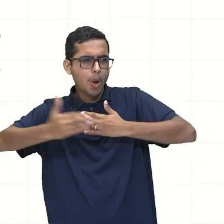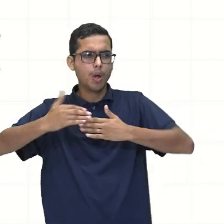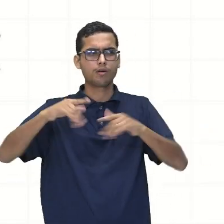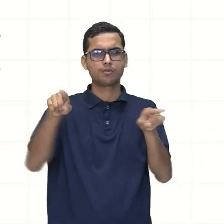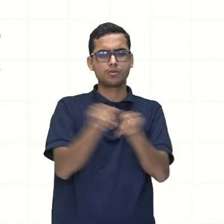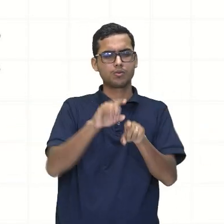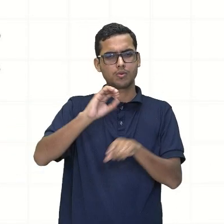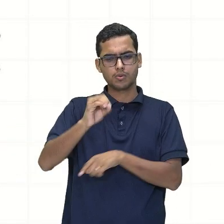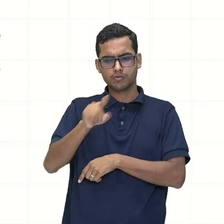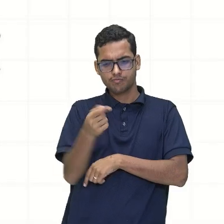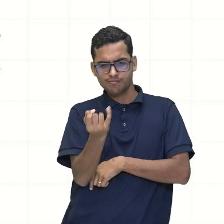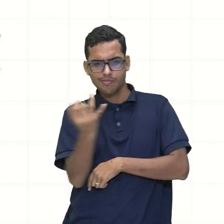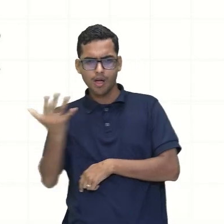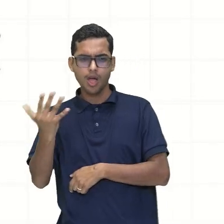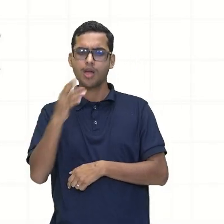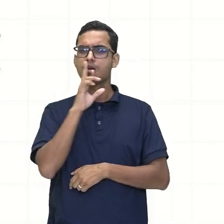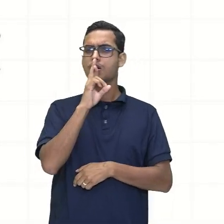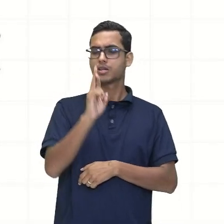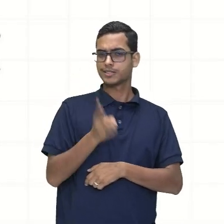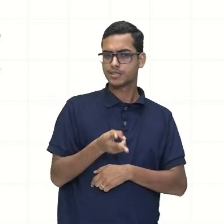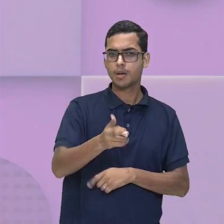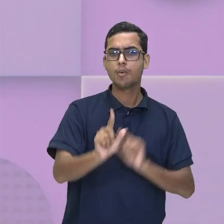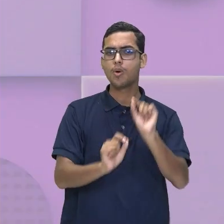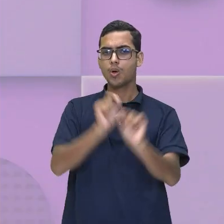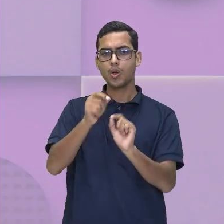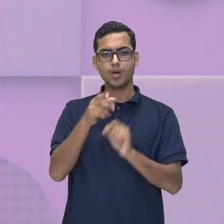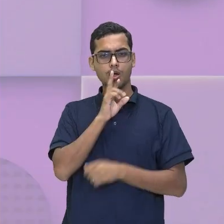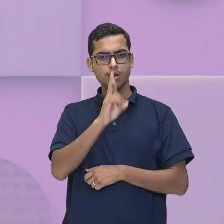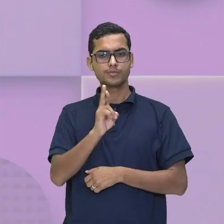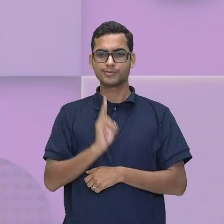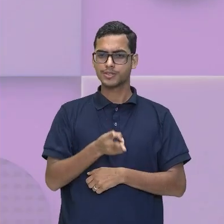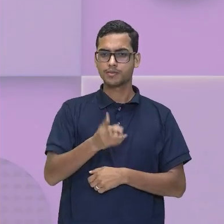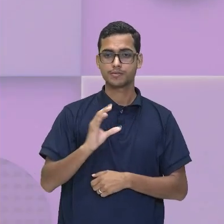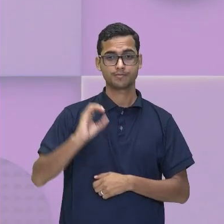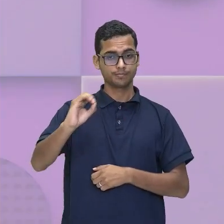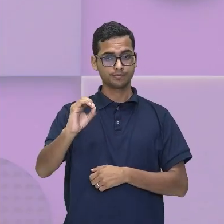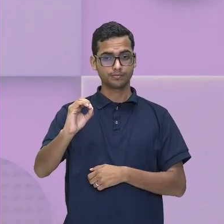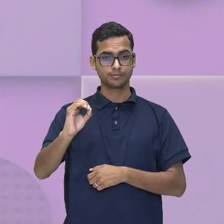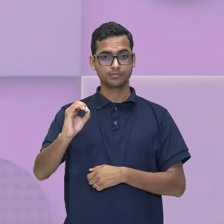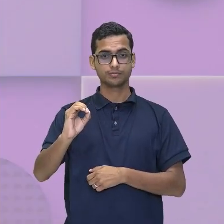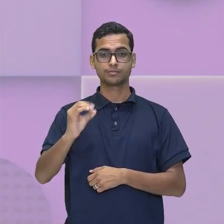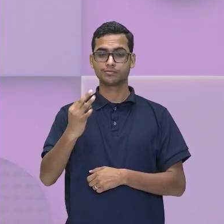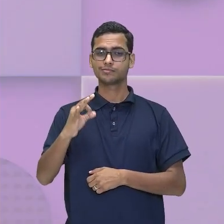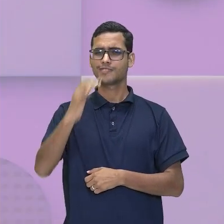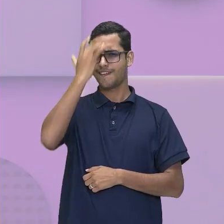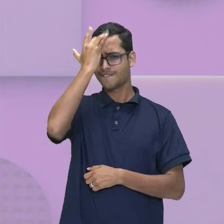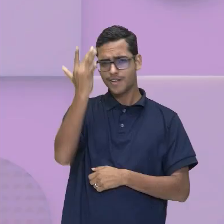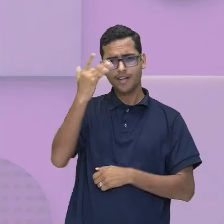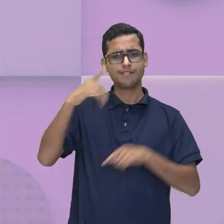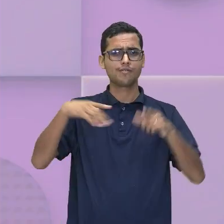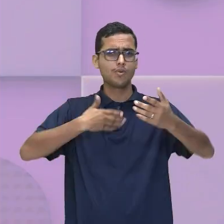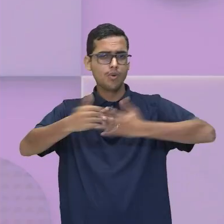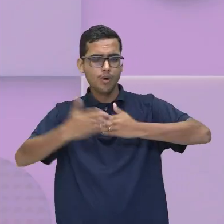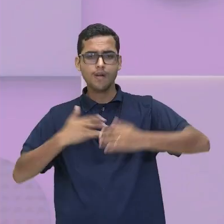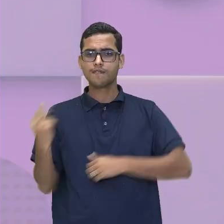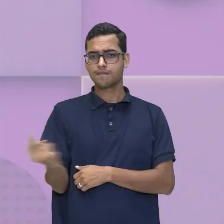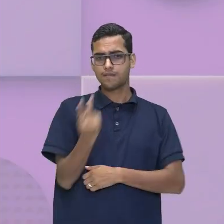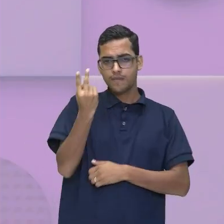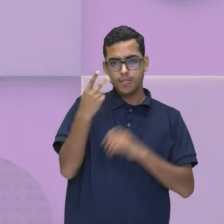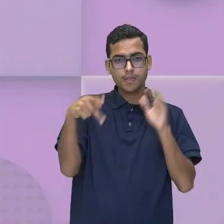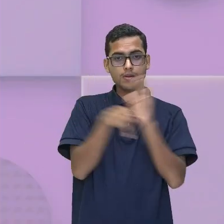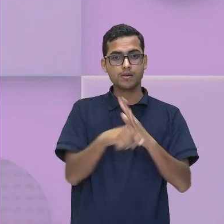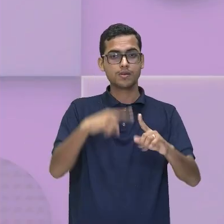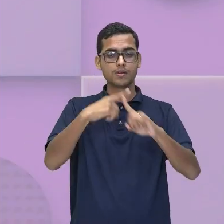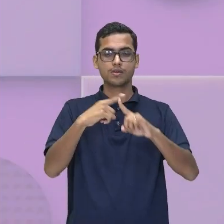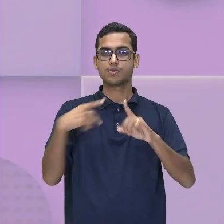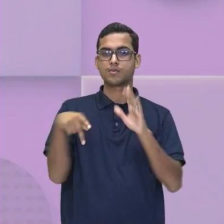decimal, o resultado sempre vai dar 0. Uma das multiplicações mais fáceis, né? Qualquer valor que a gente multiplicar por 0,